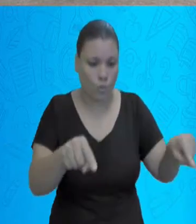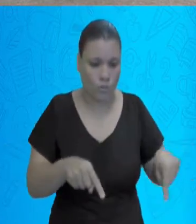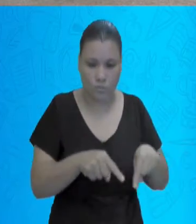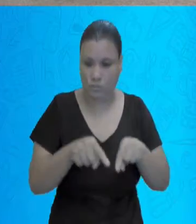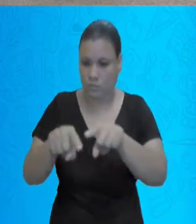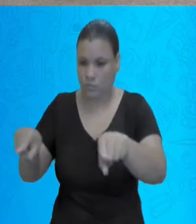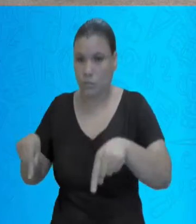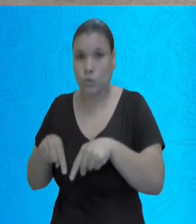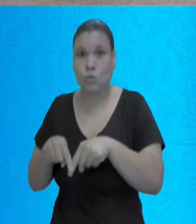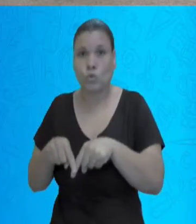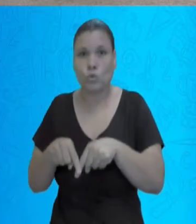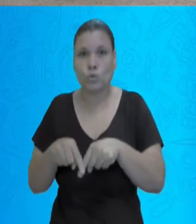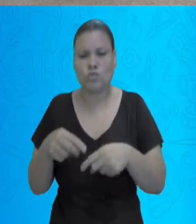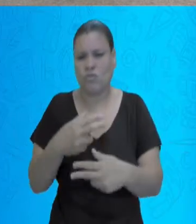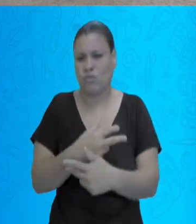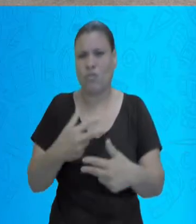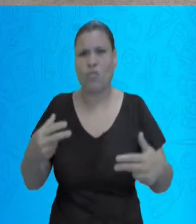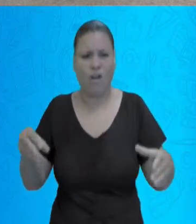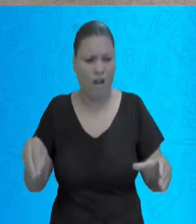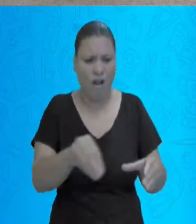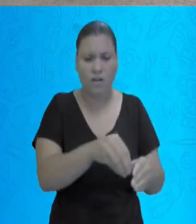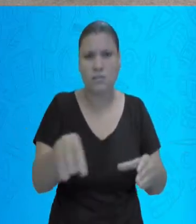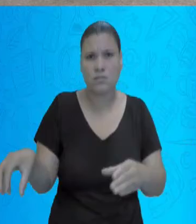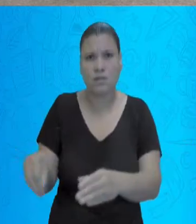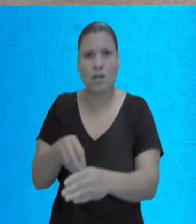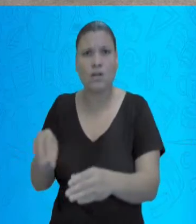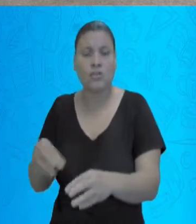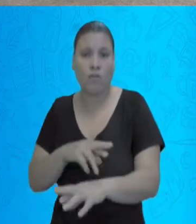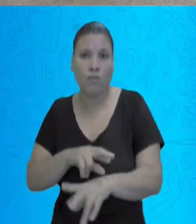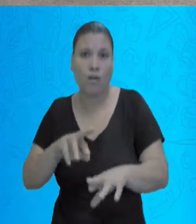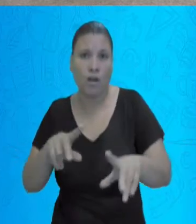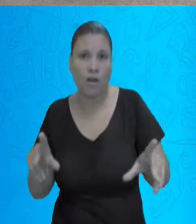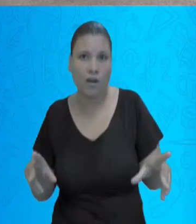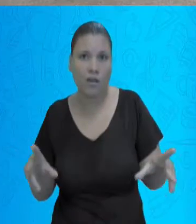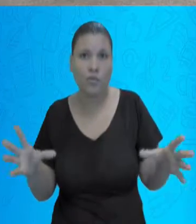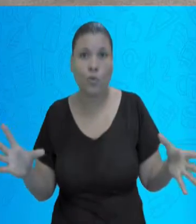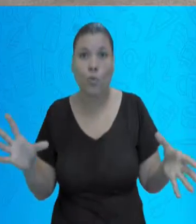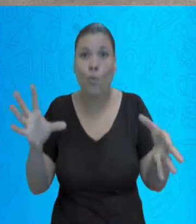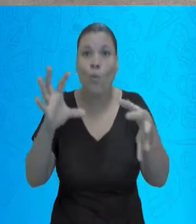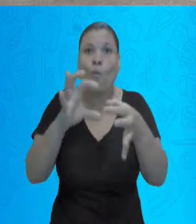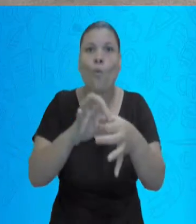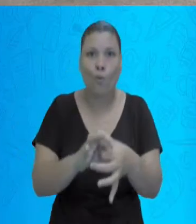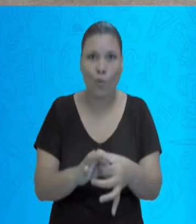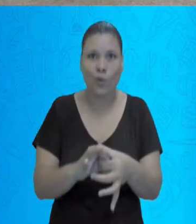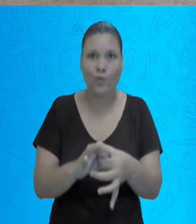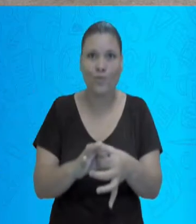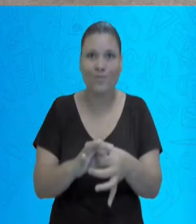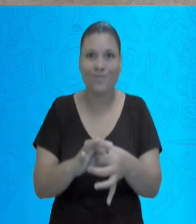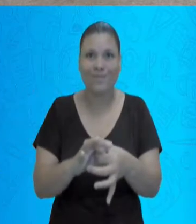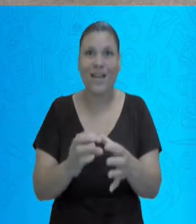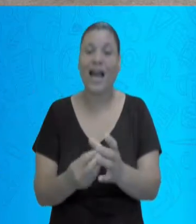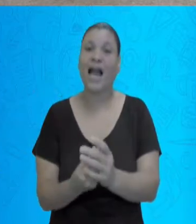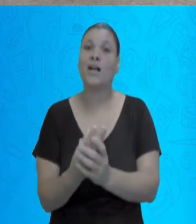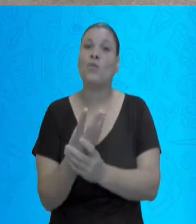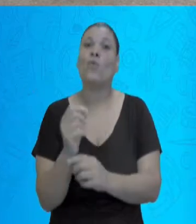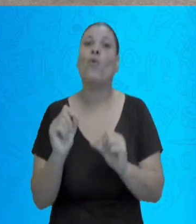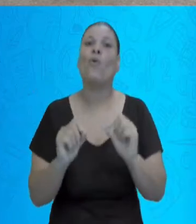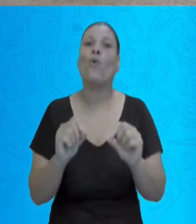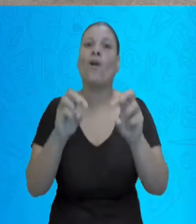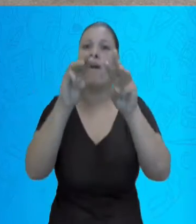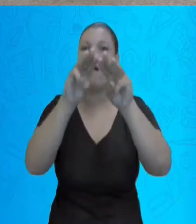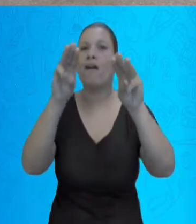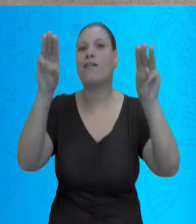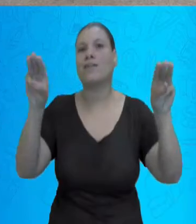acontece? Os gabinetes deixaram de ser gabinetes e as pessoas foram doando, né,